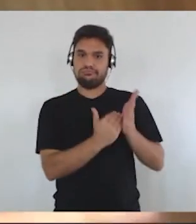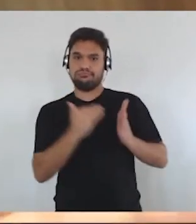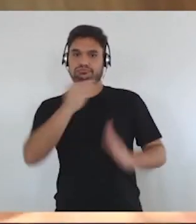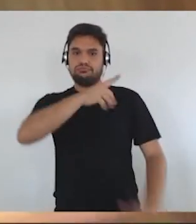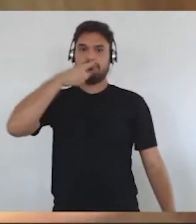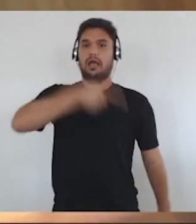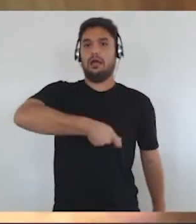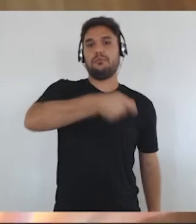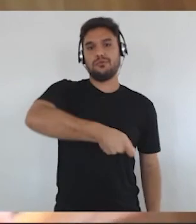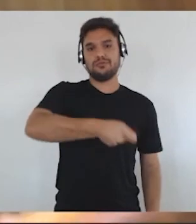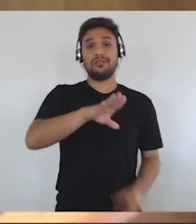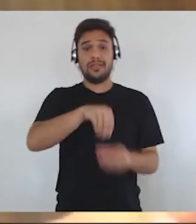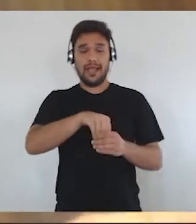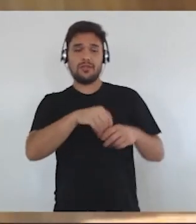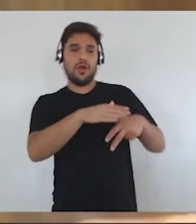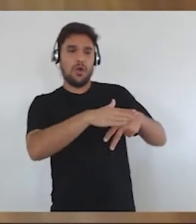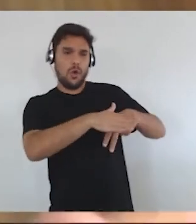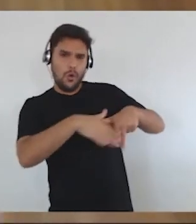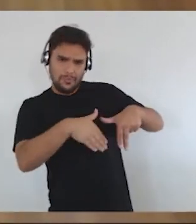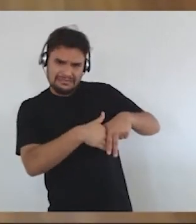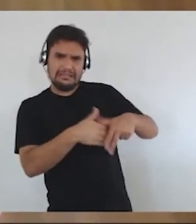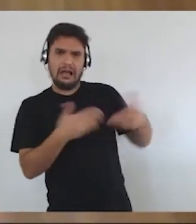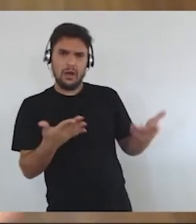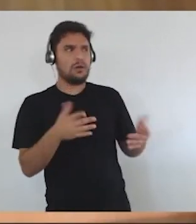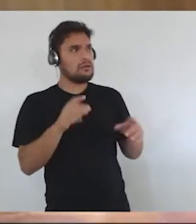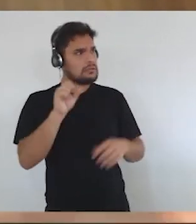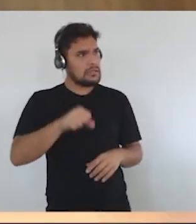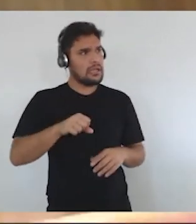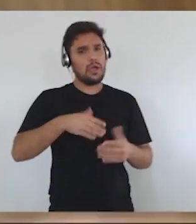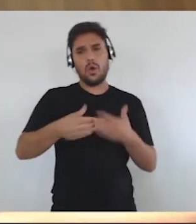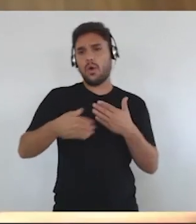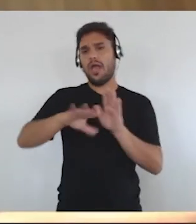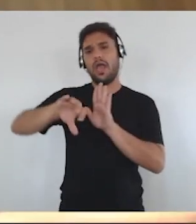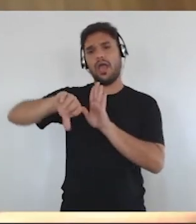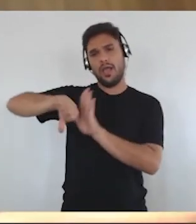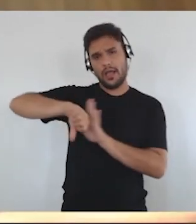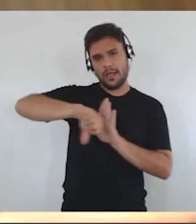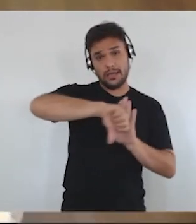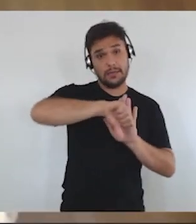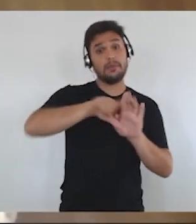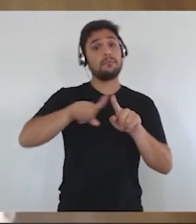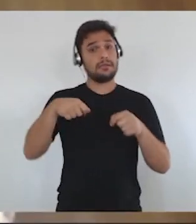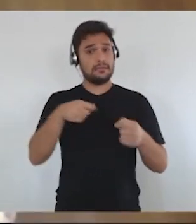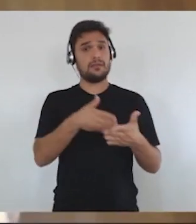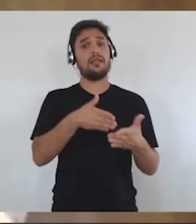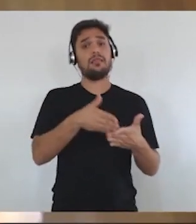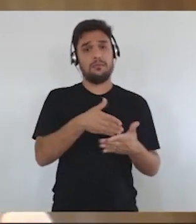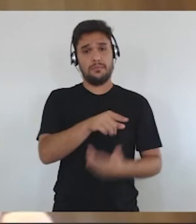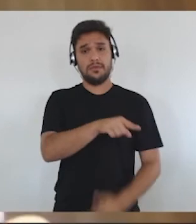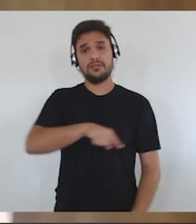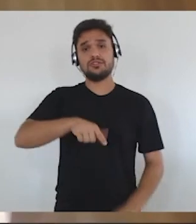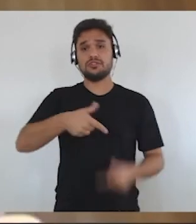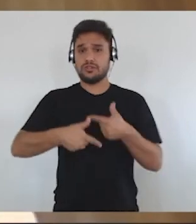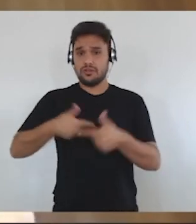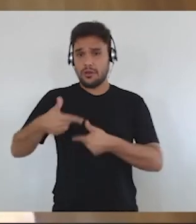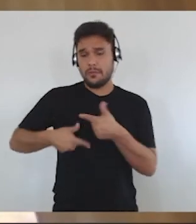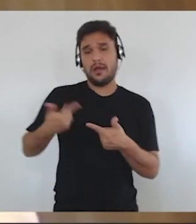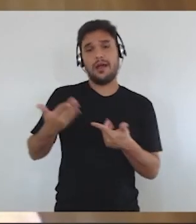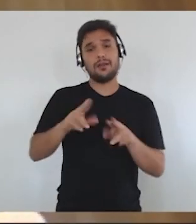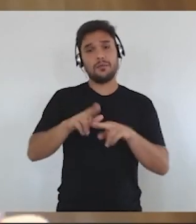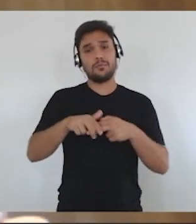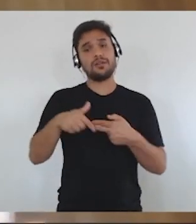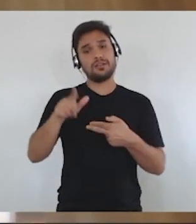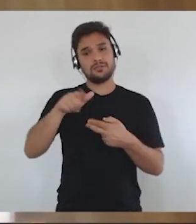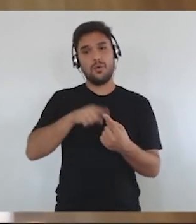Não só no combate à corrupção, não é isso. Combate a todo tipo de crime. É preciso ter limites de atuação. Essa é a razão de ser